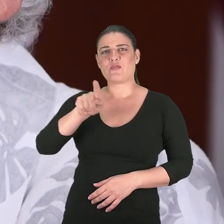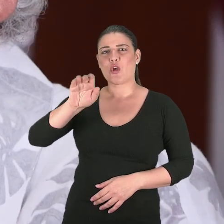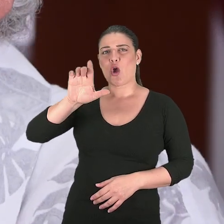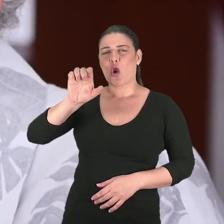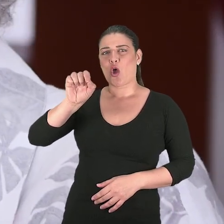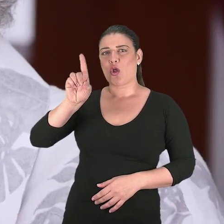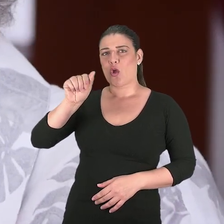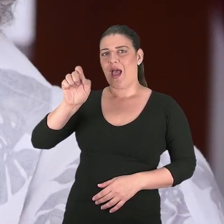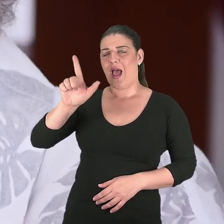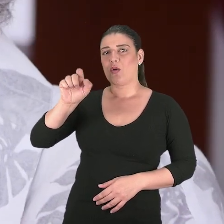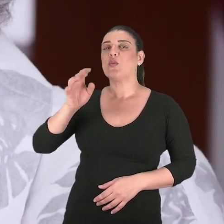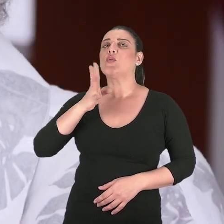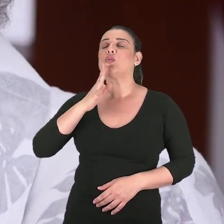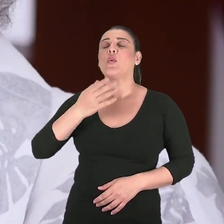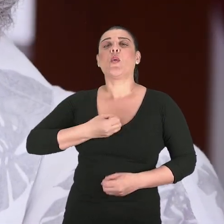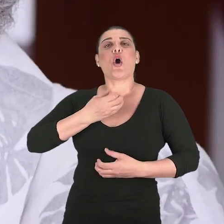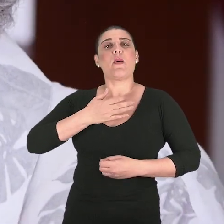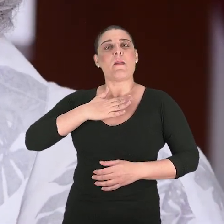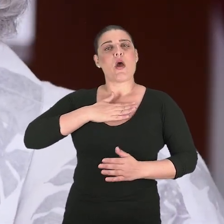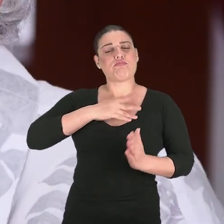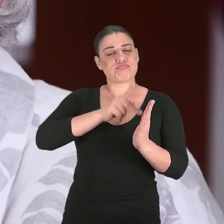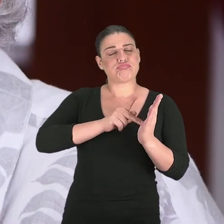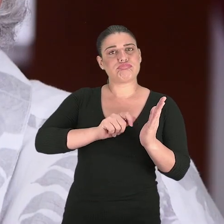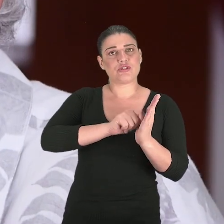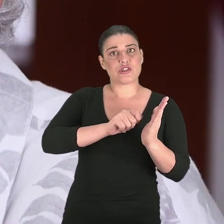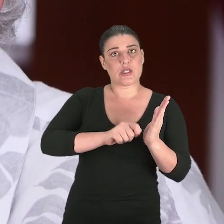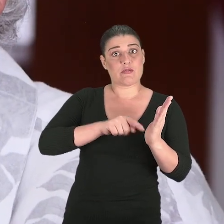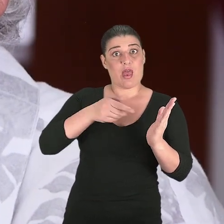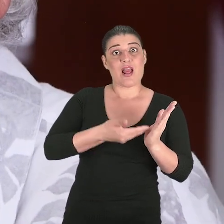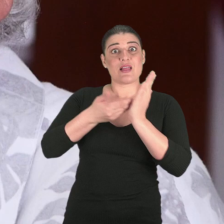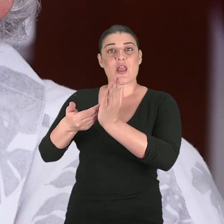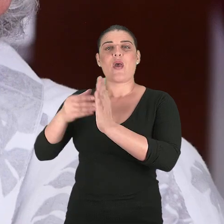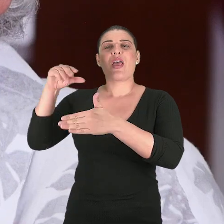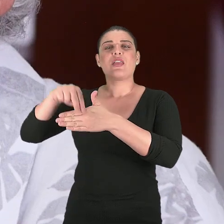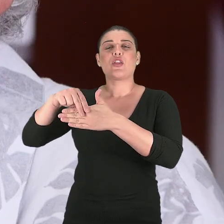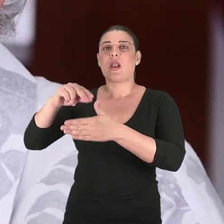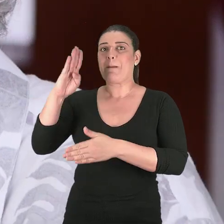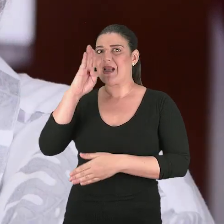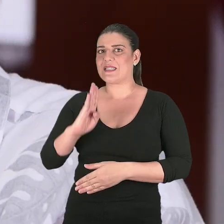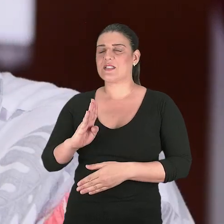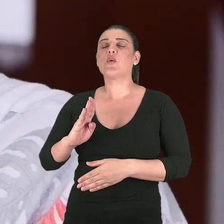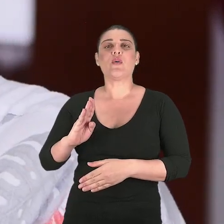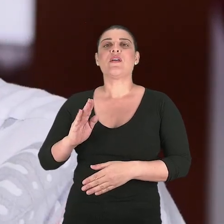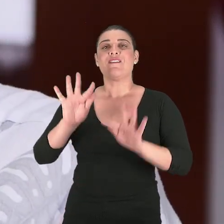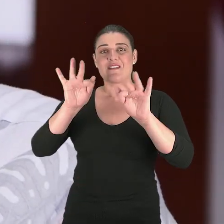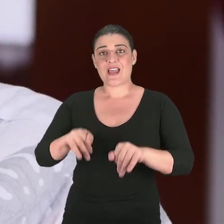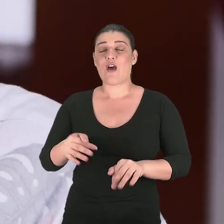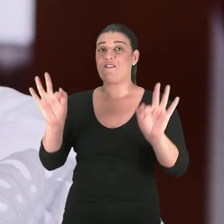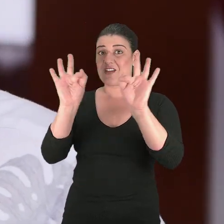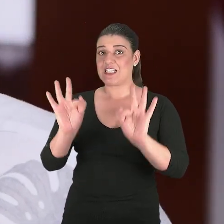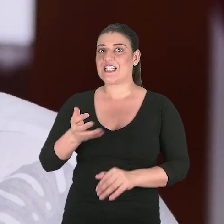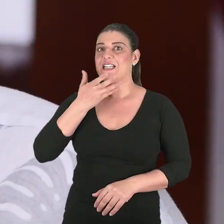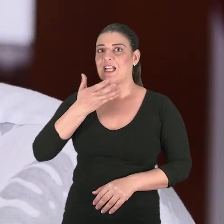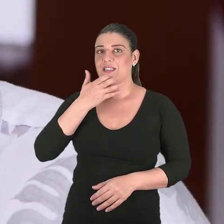Clodoaldo Cardoso conhecia um poema manuscrito meu. E ele escreveu um livro para a Editora do Brasil, e o poema chamava Final Feliz Natal, que eu via